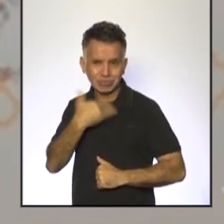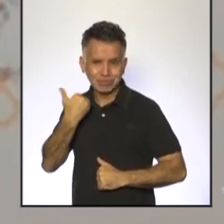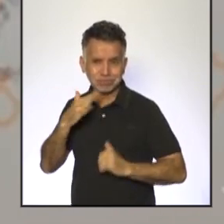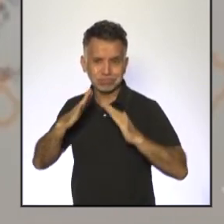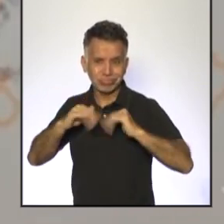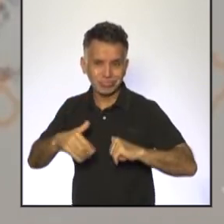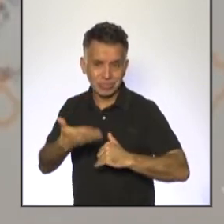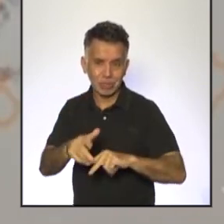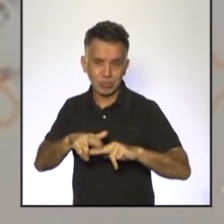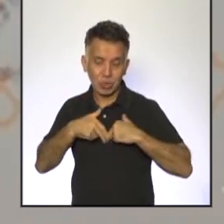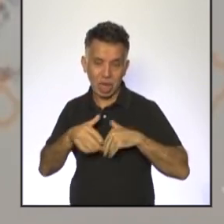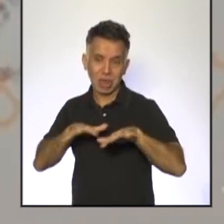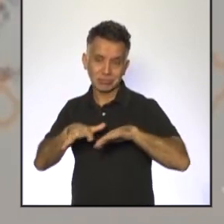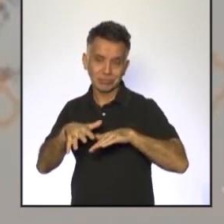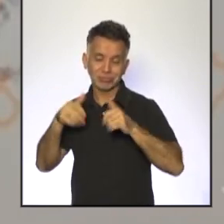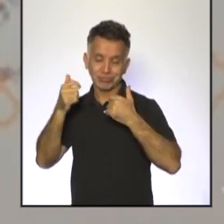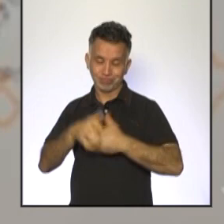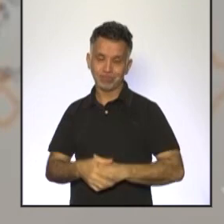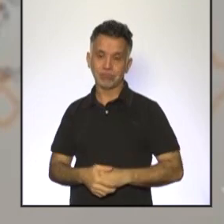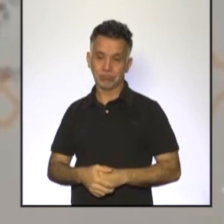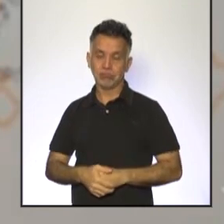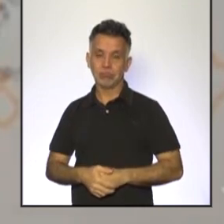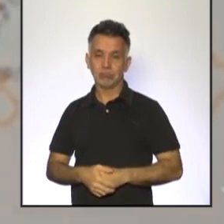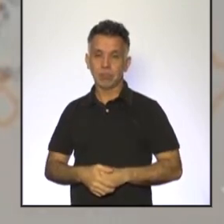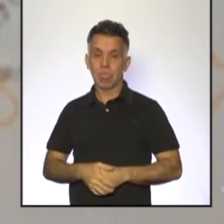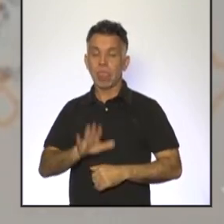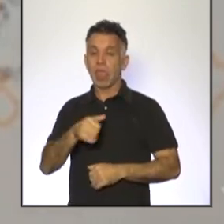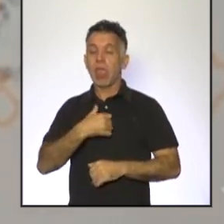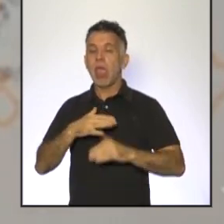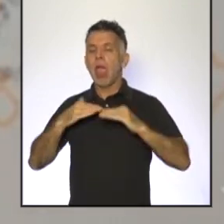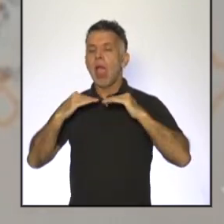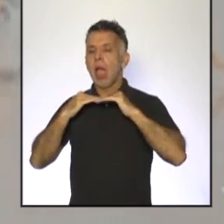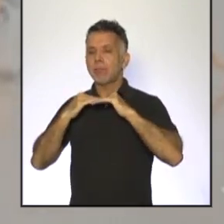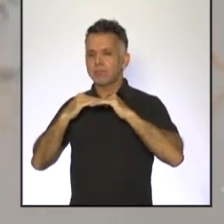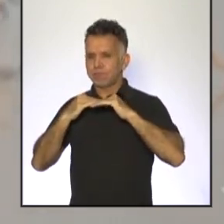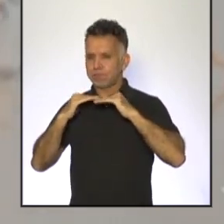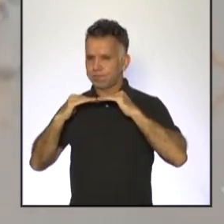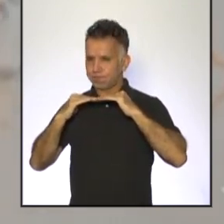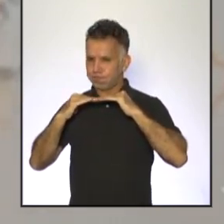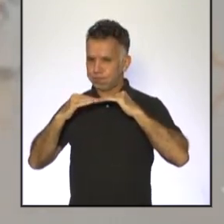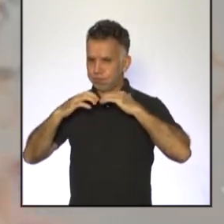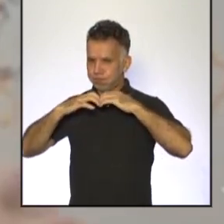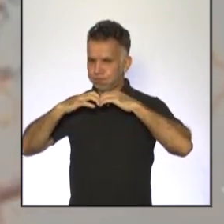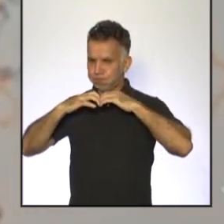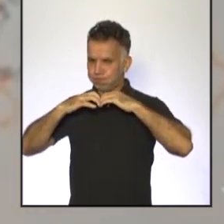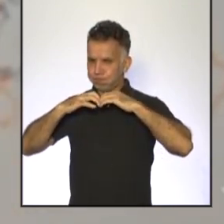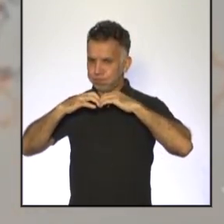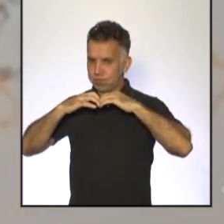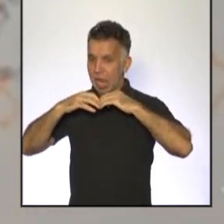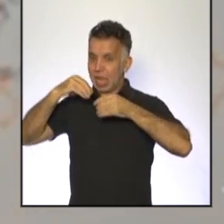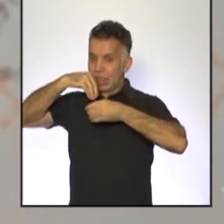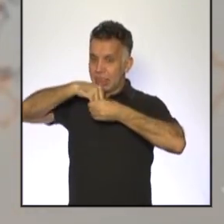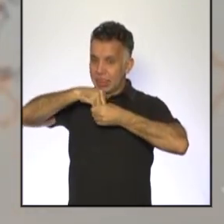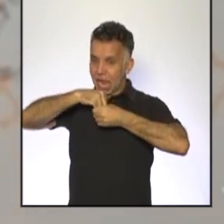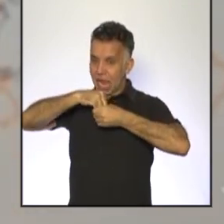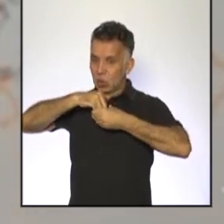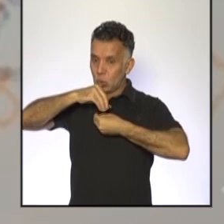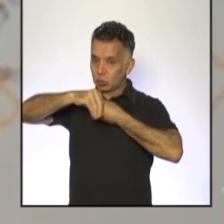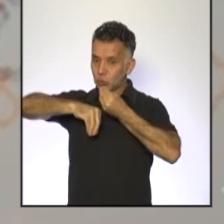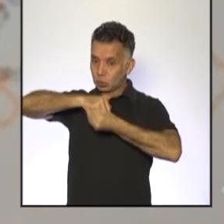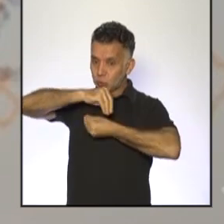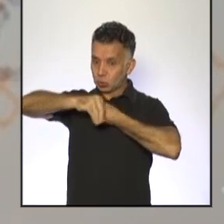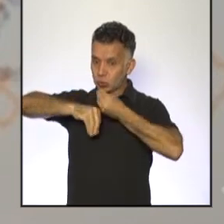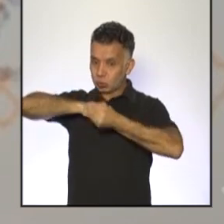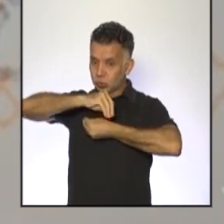ser por reativação de falha, que é o segundo motivador que eu falei. As placas tectônicas são totalmente heterogêneas por dentro. Por dentro elas